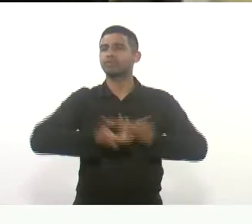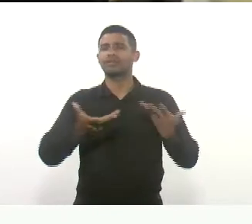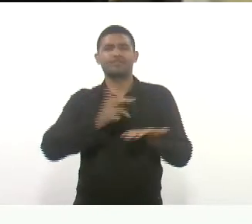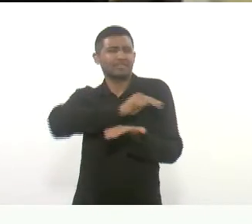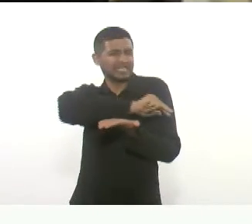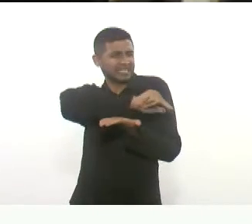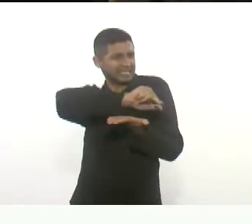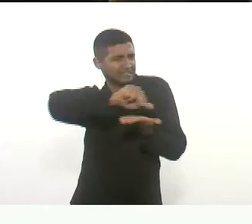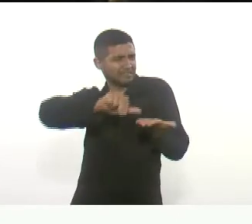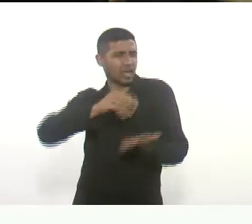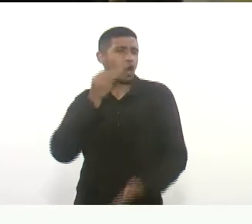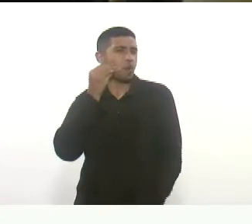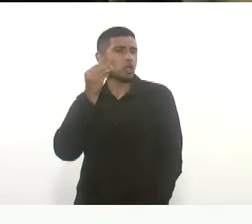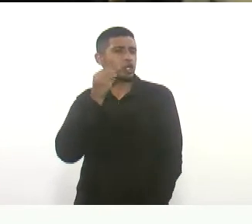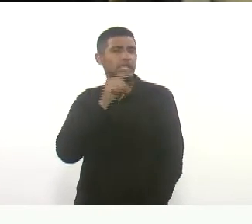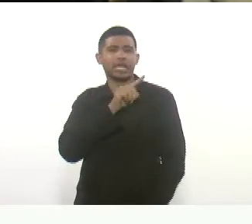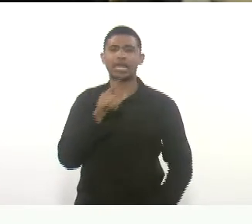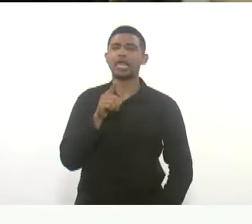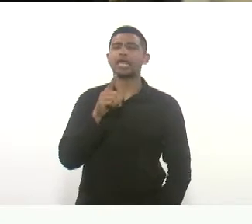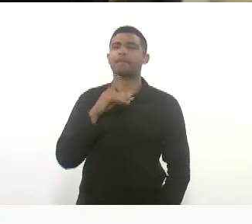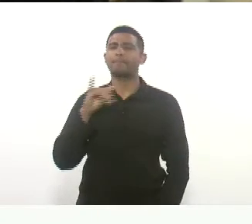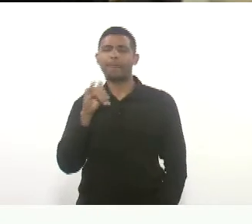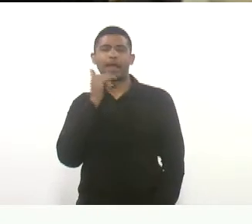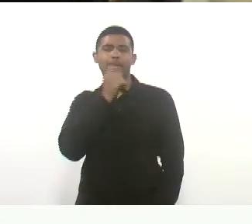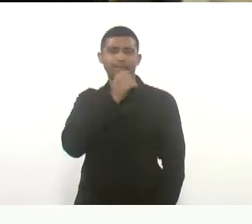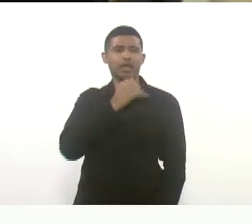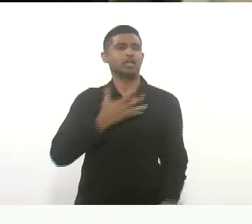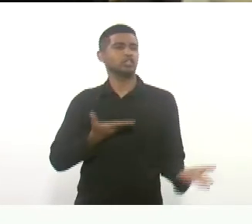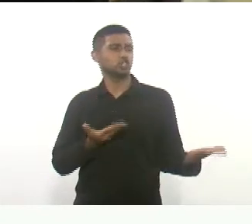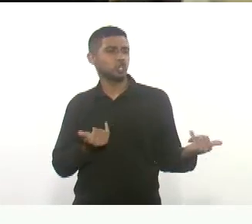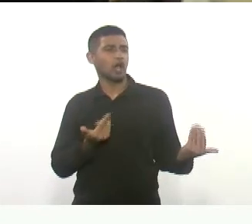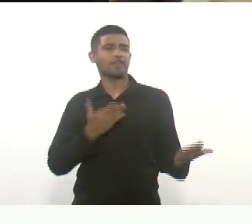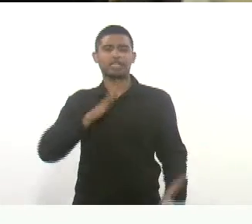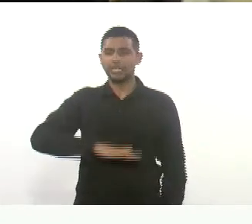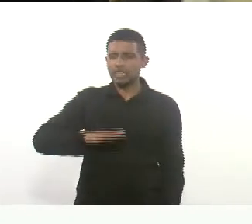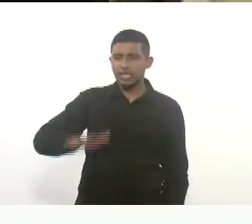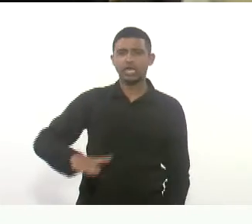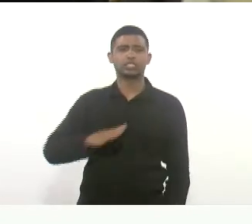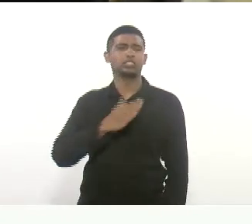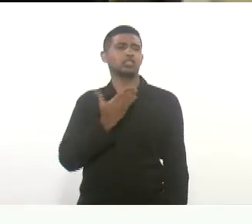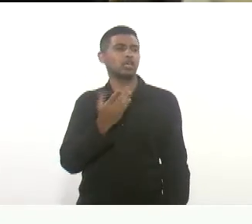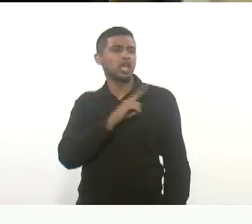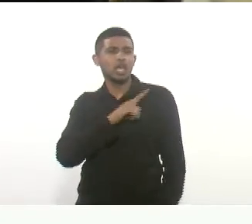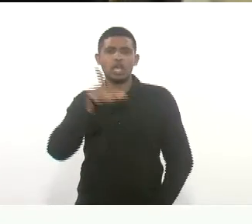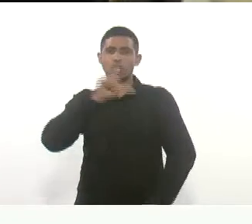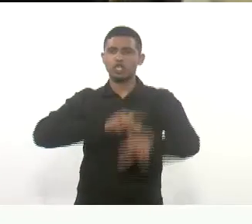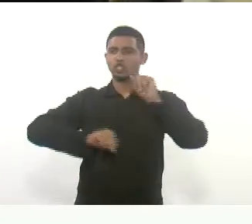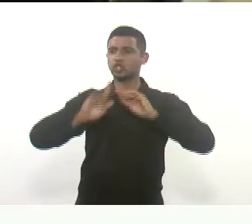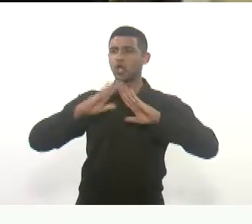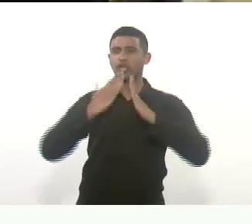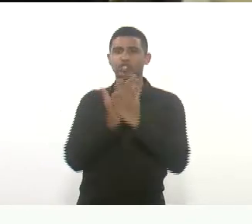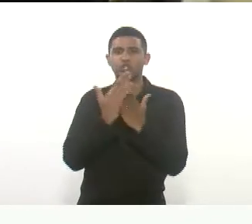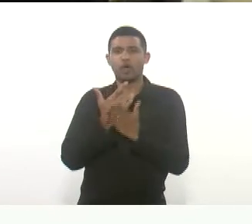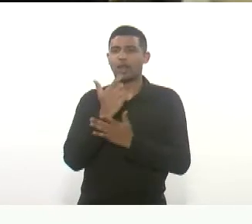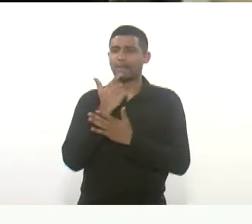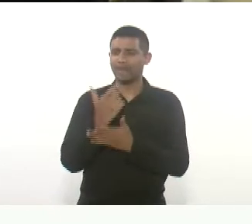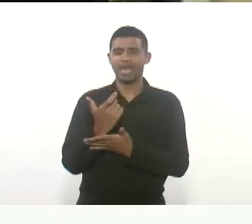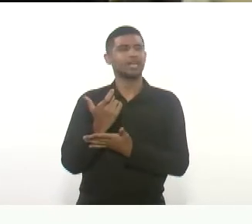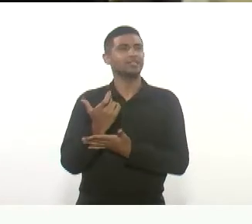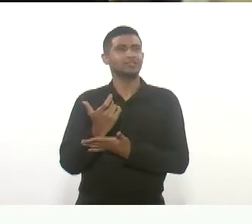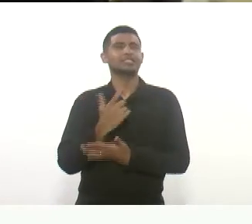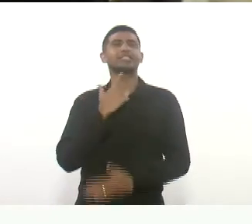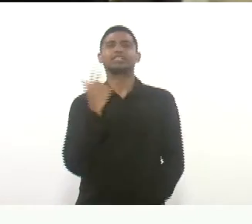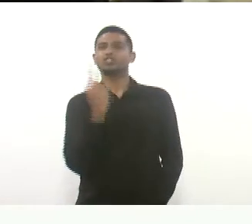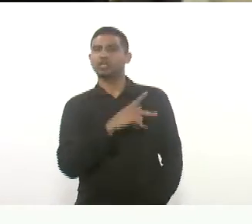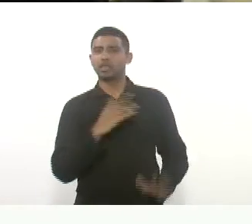diversas oportunidades para que os pais, para que os jovens, para que os adolescentes escolham aquela escola mais próxima da sua vocação,